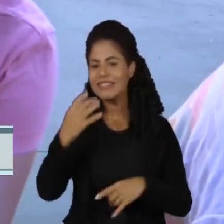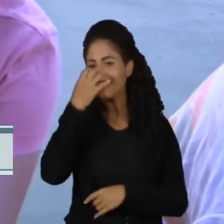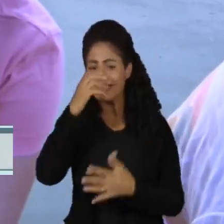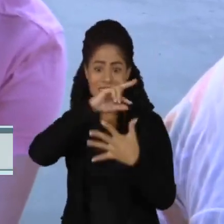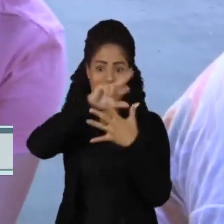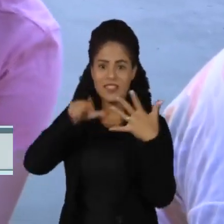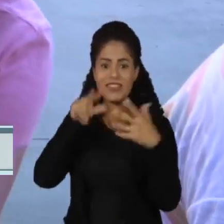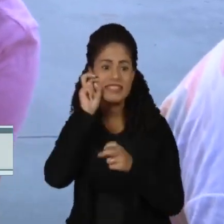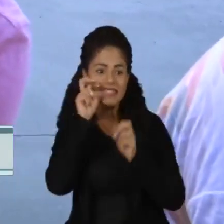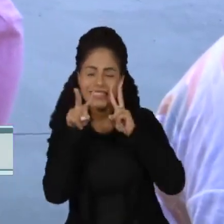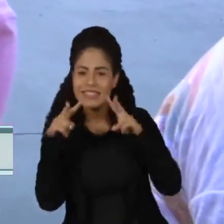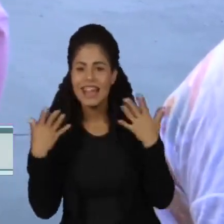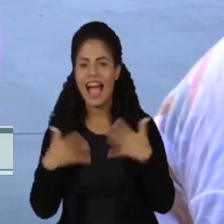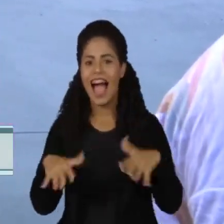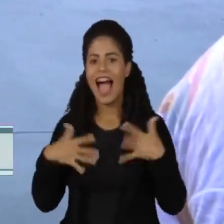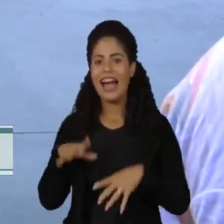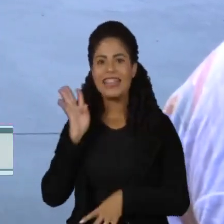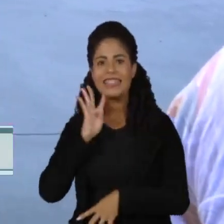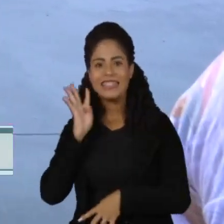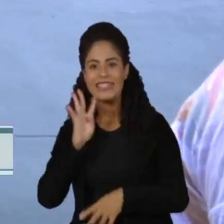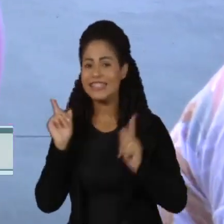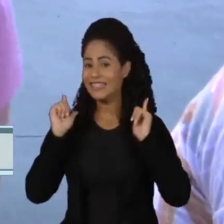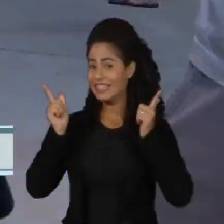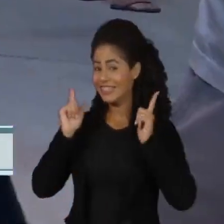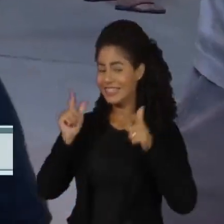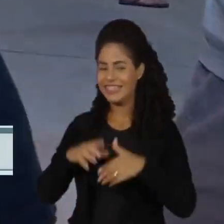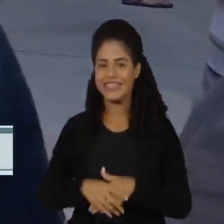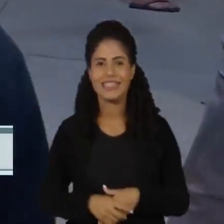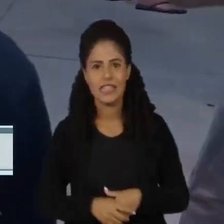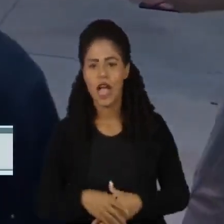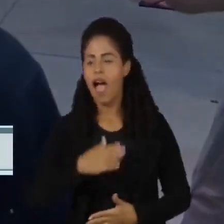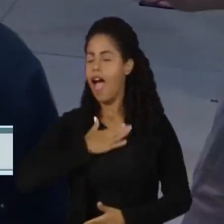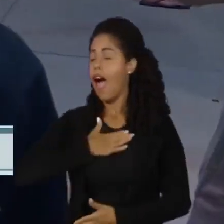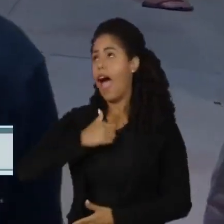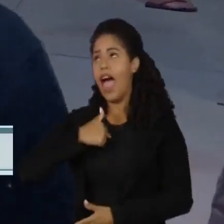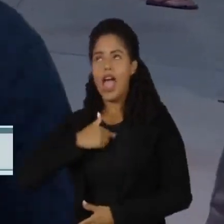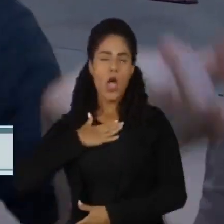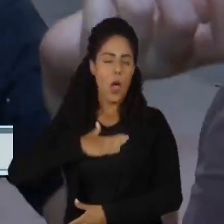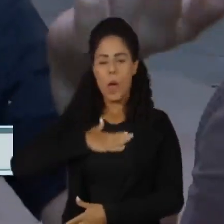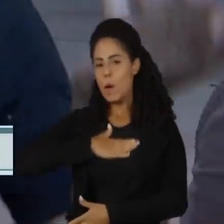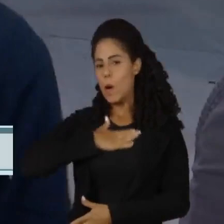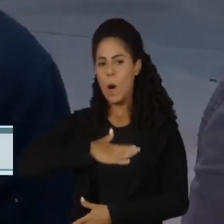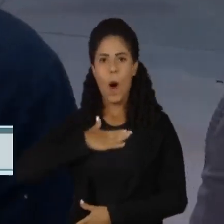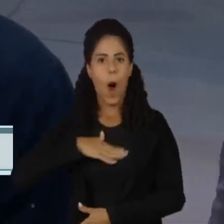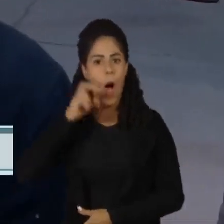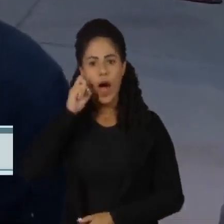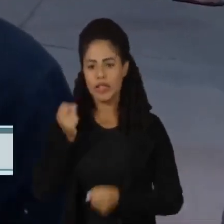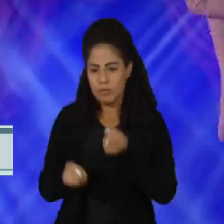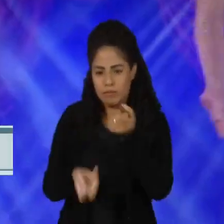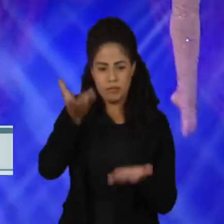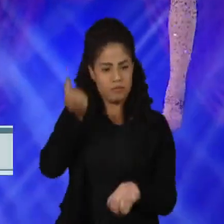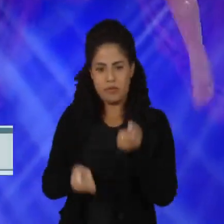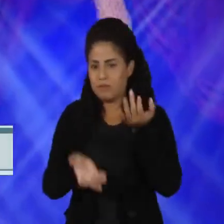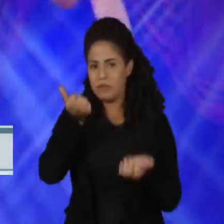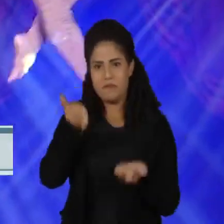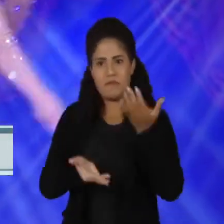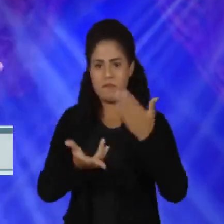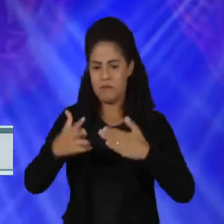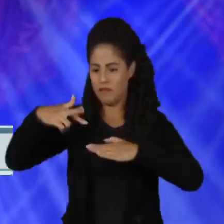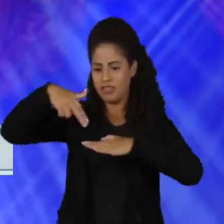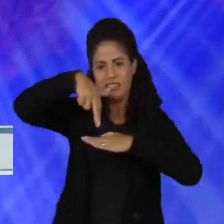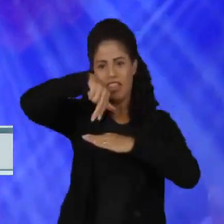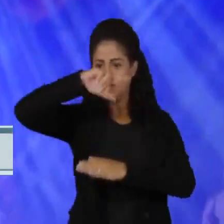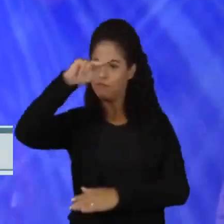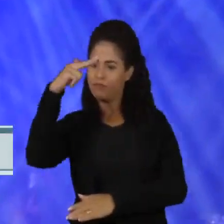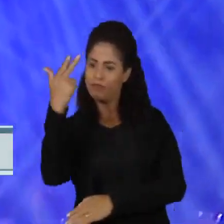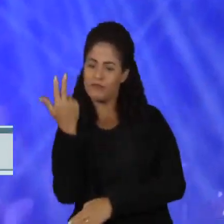pra ver e eles fazem várias coisas divertidas. Eu gosto dos acrobatas, porque aí